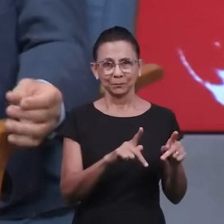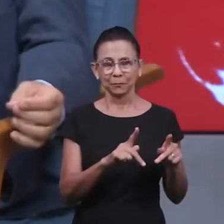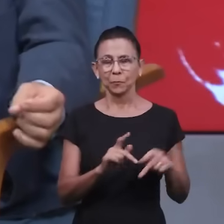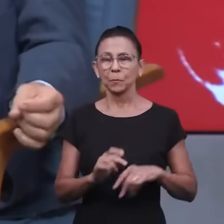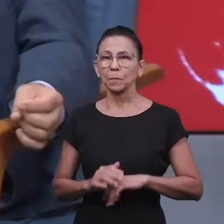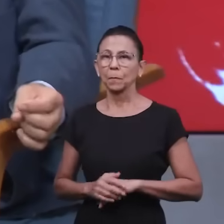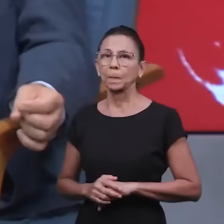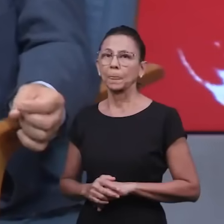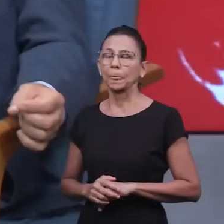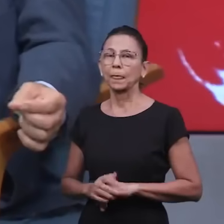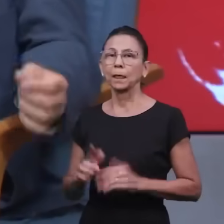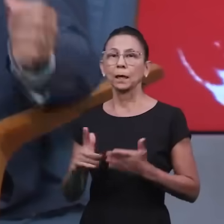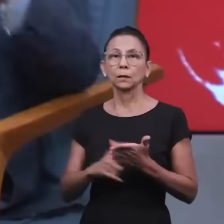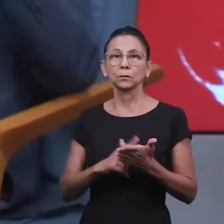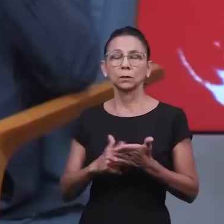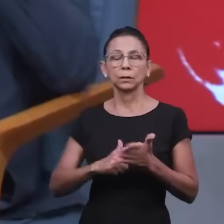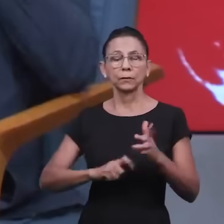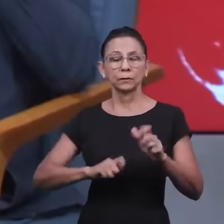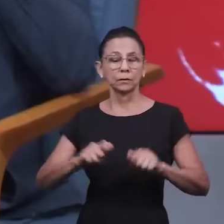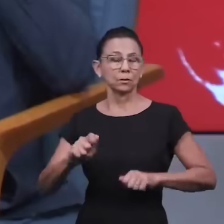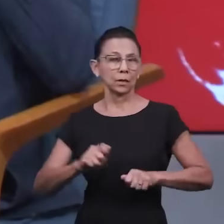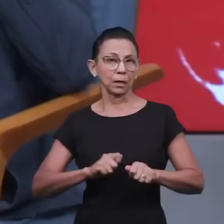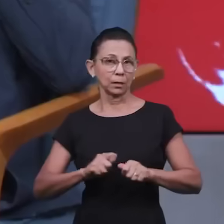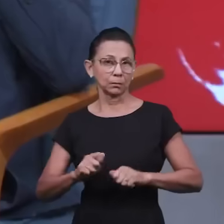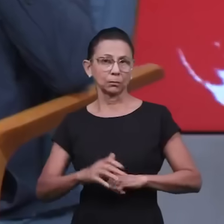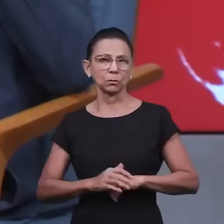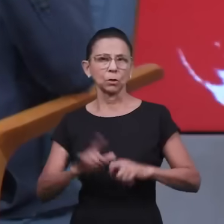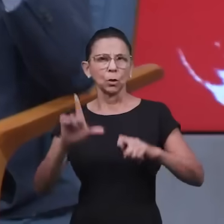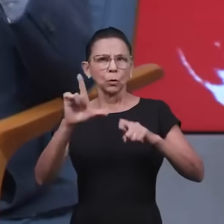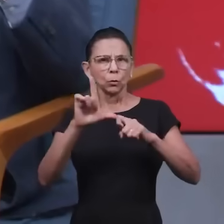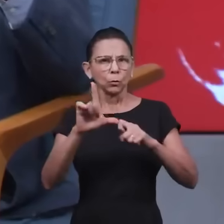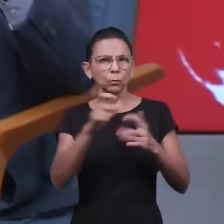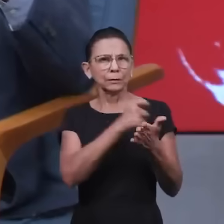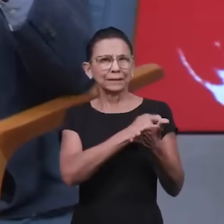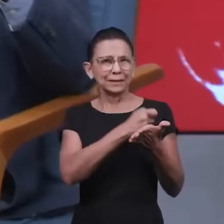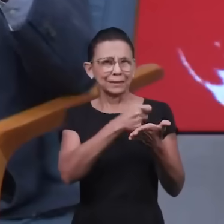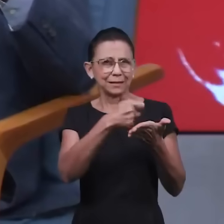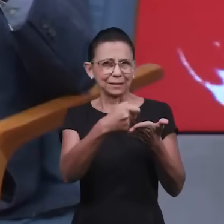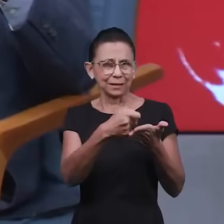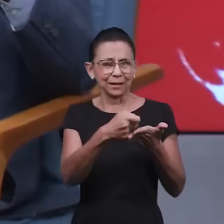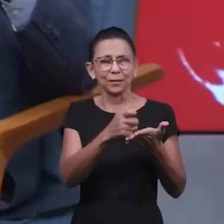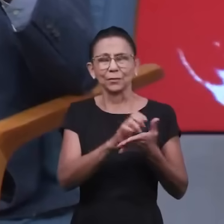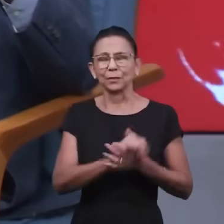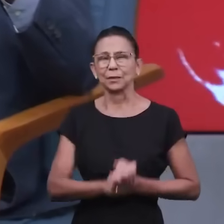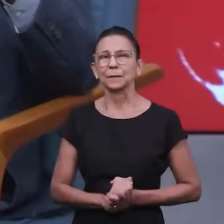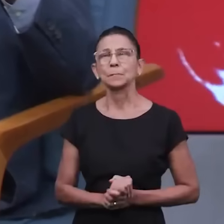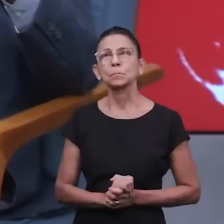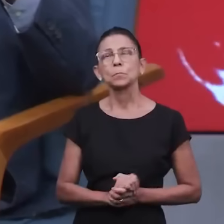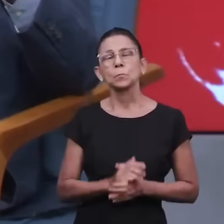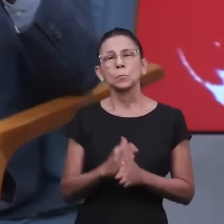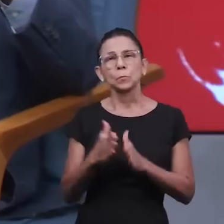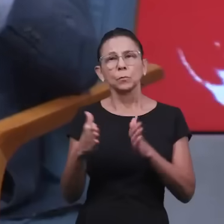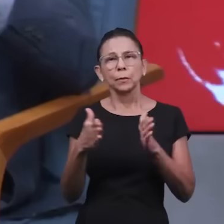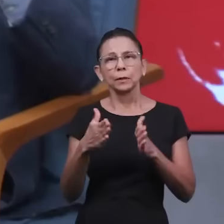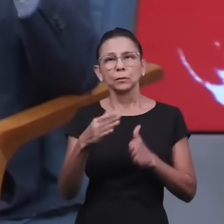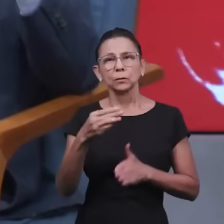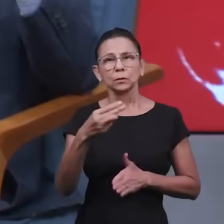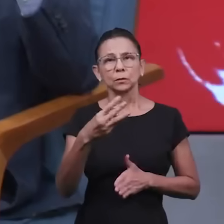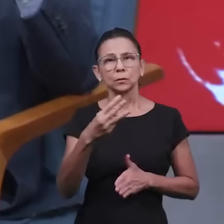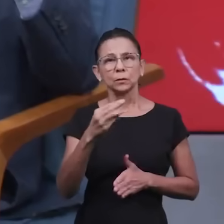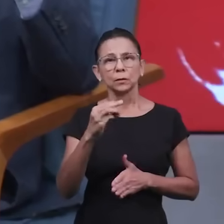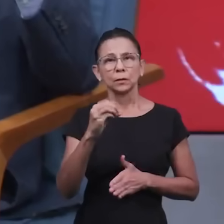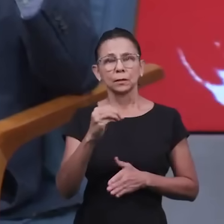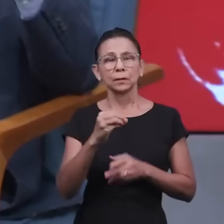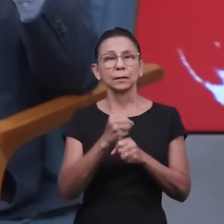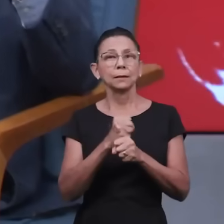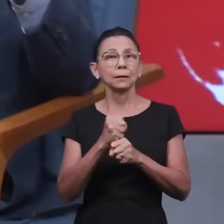de Atos, Lucas descreve um período de 30